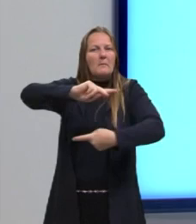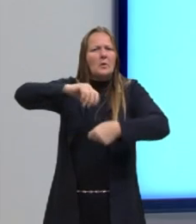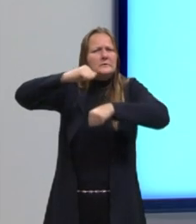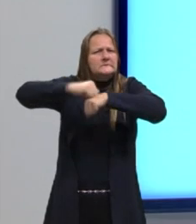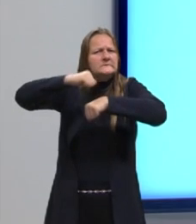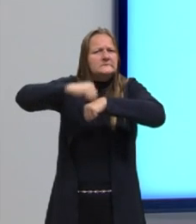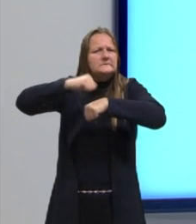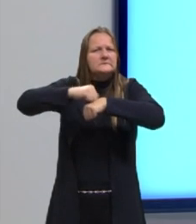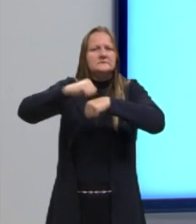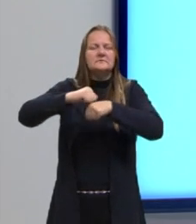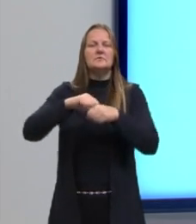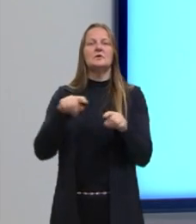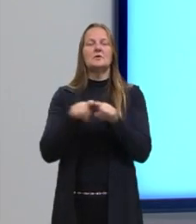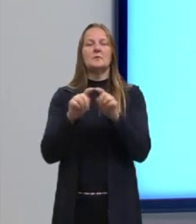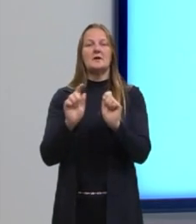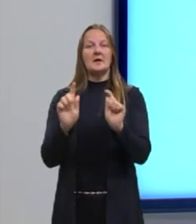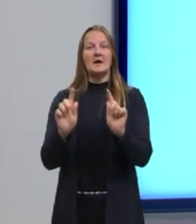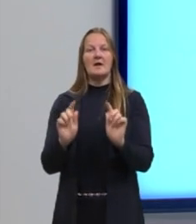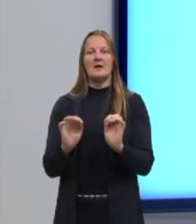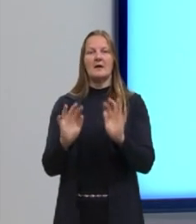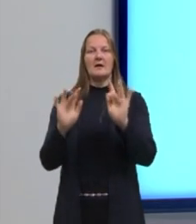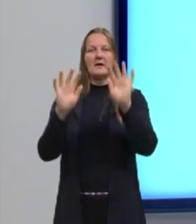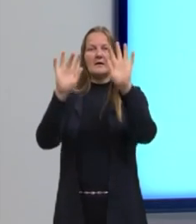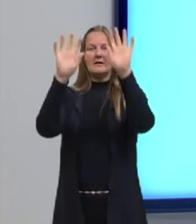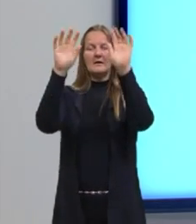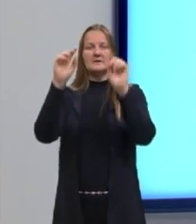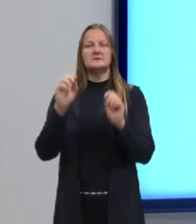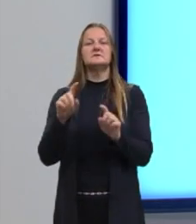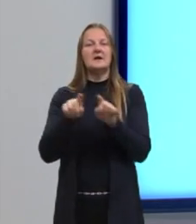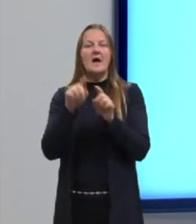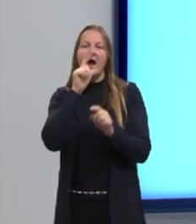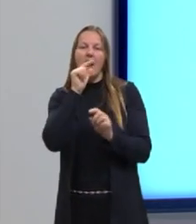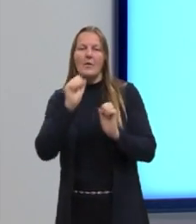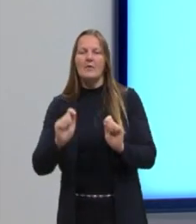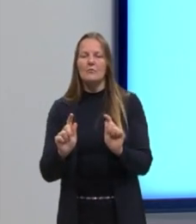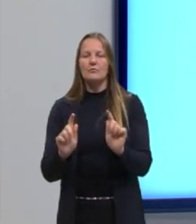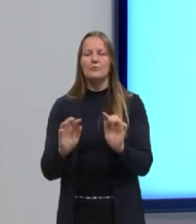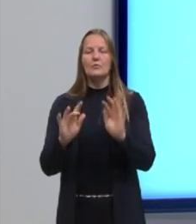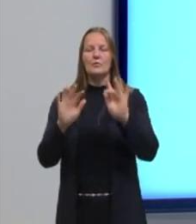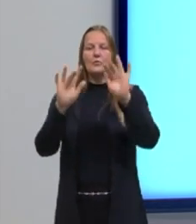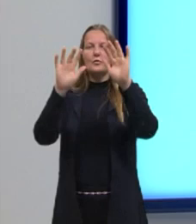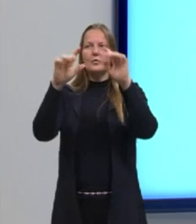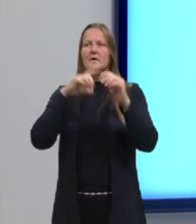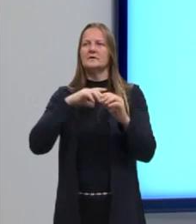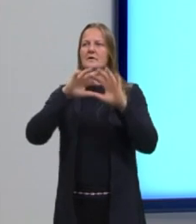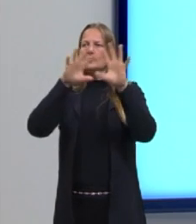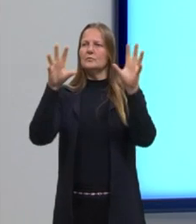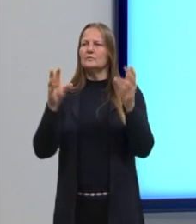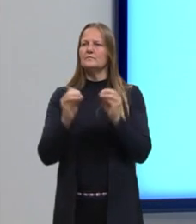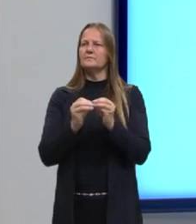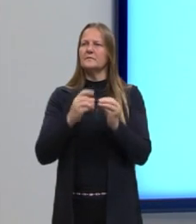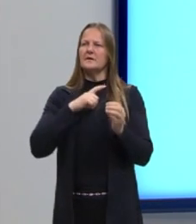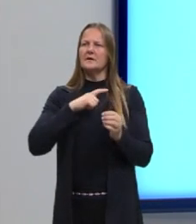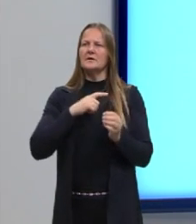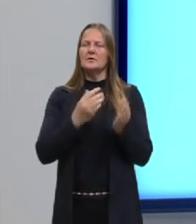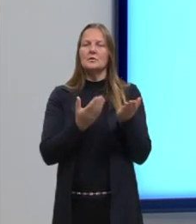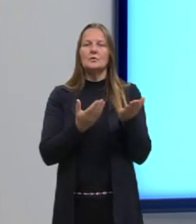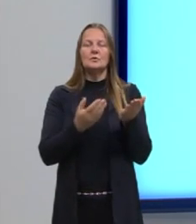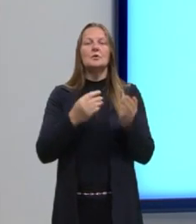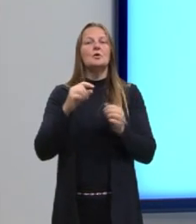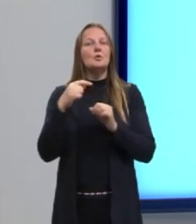a atmosfera que a parte gasosa incluindo o vapor da água e aqui Já temos um spoiler que nós estamos